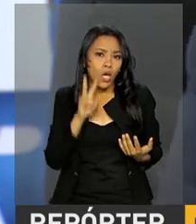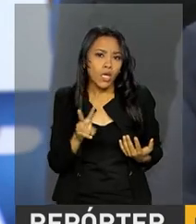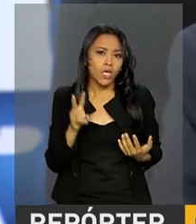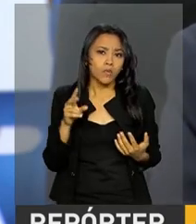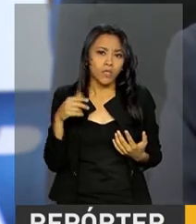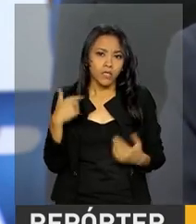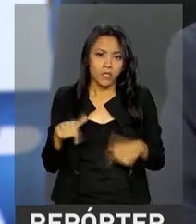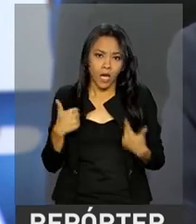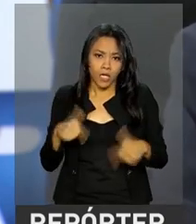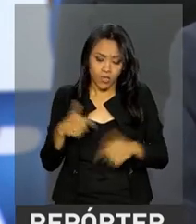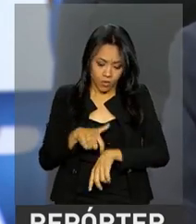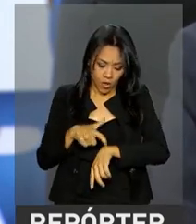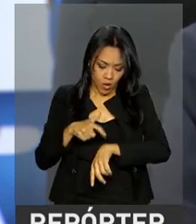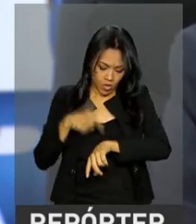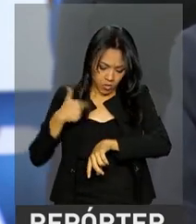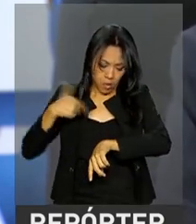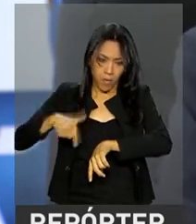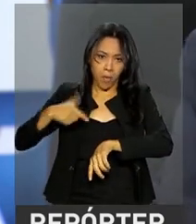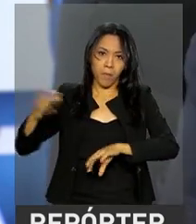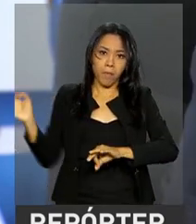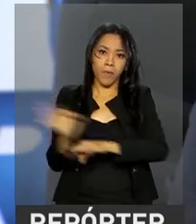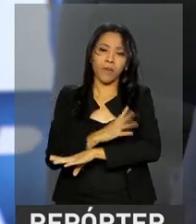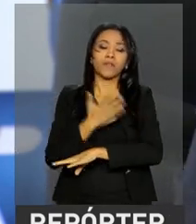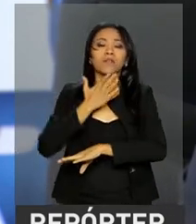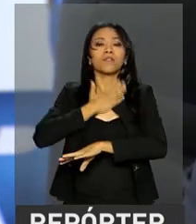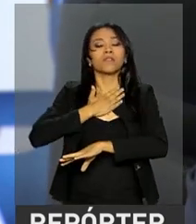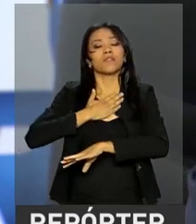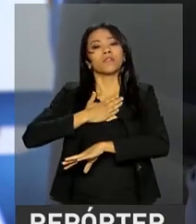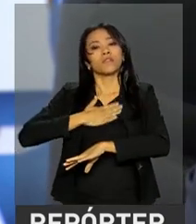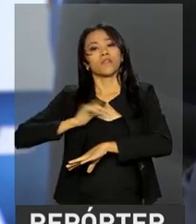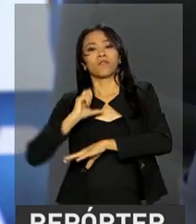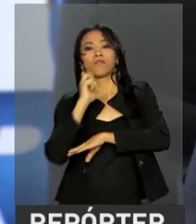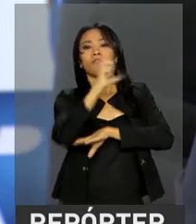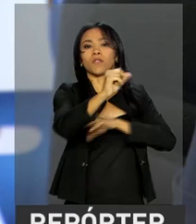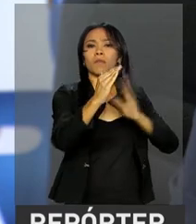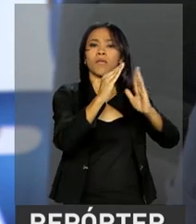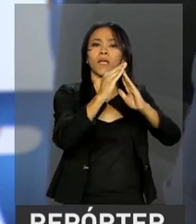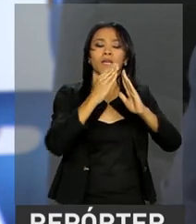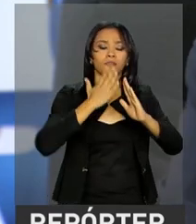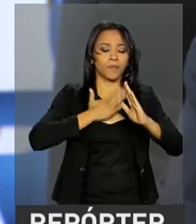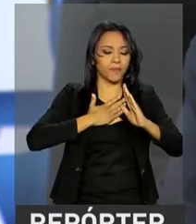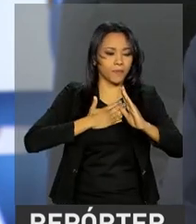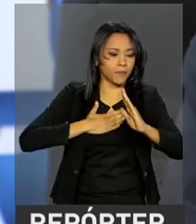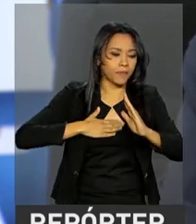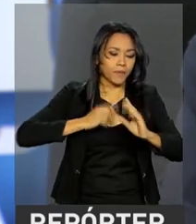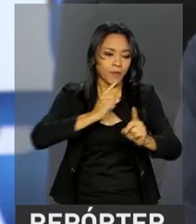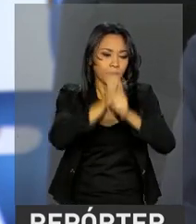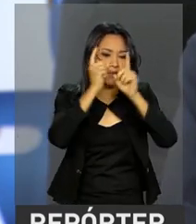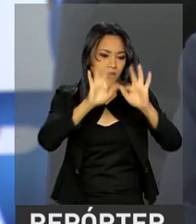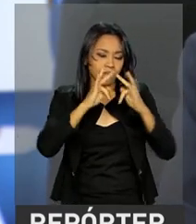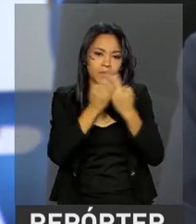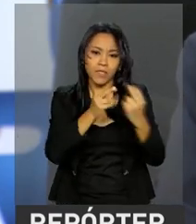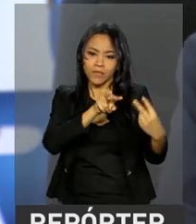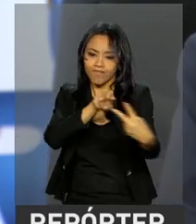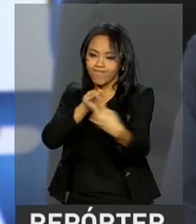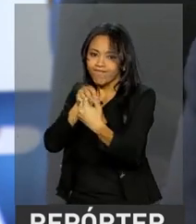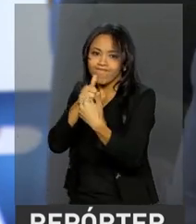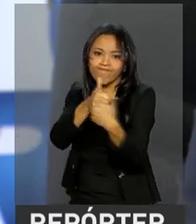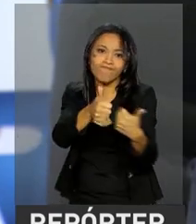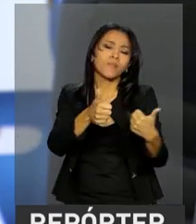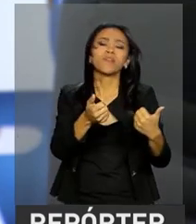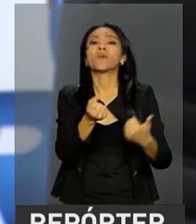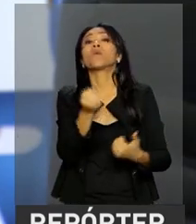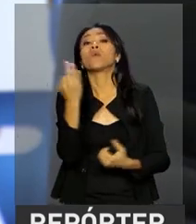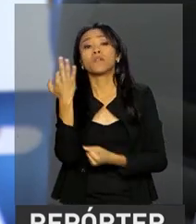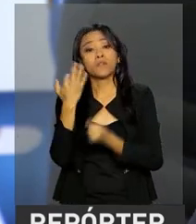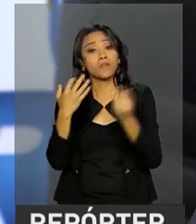terminamos aqui o nosso expediente, a satisfação de voltar para casa, ao encontro de sua família. Mas quantos